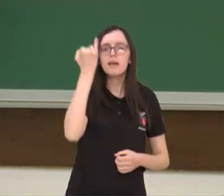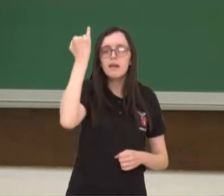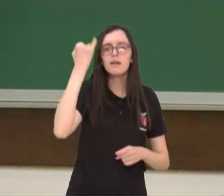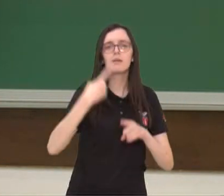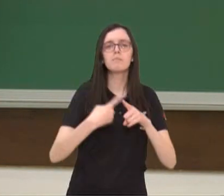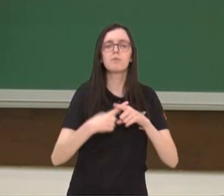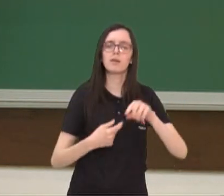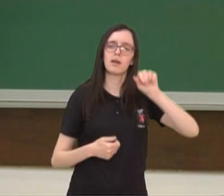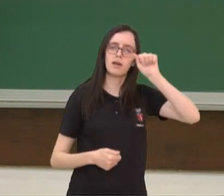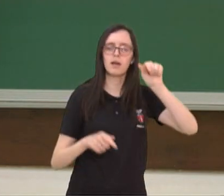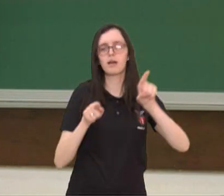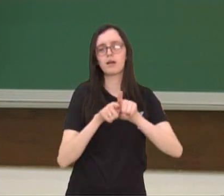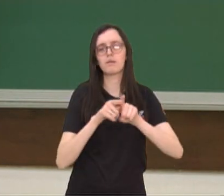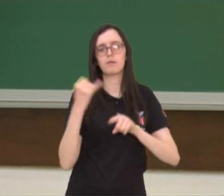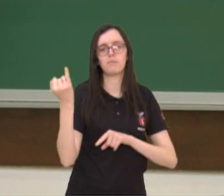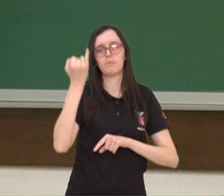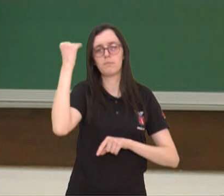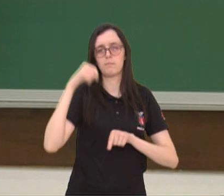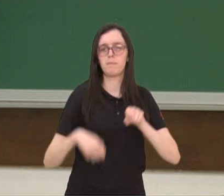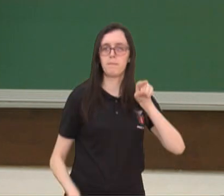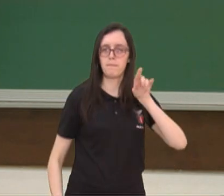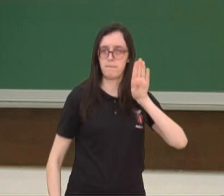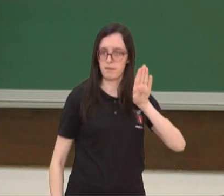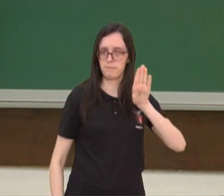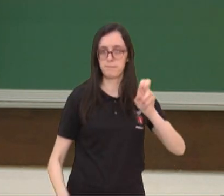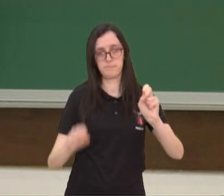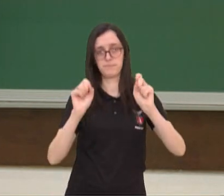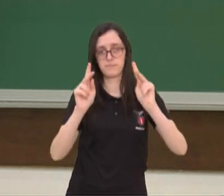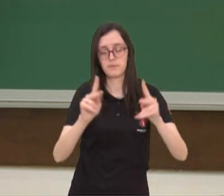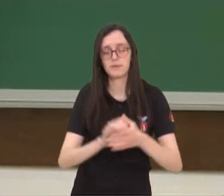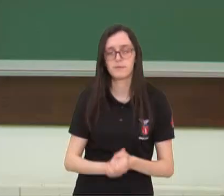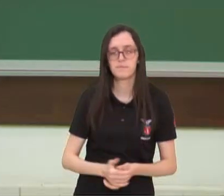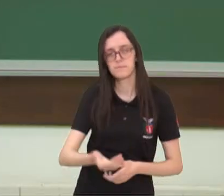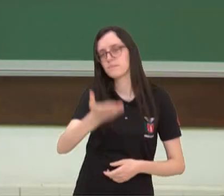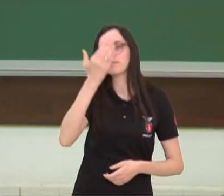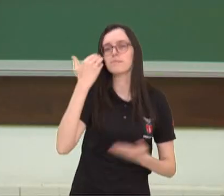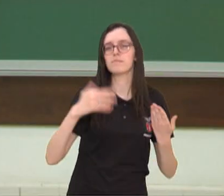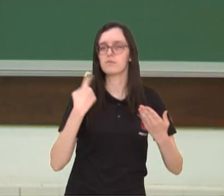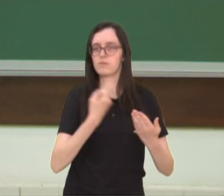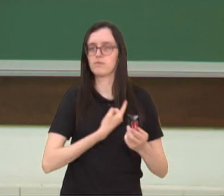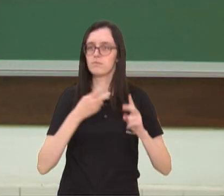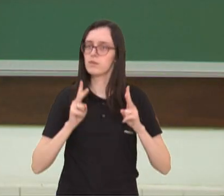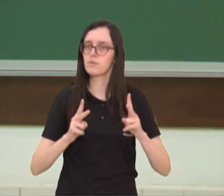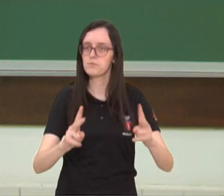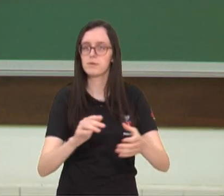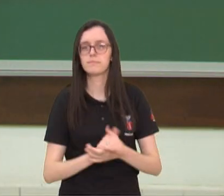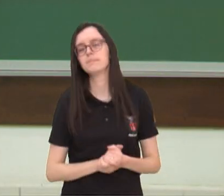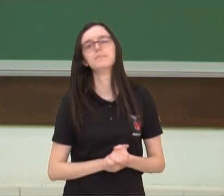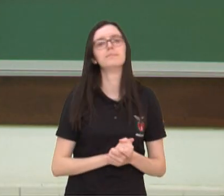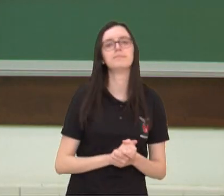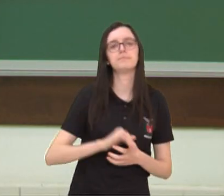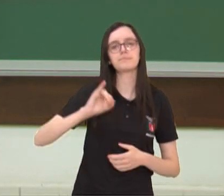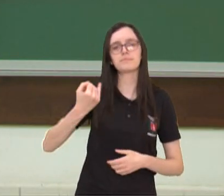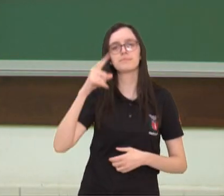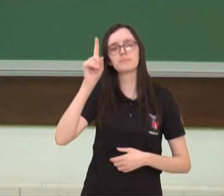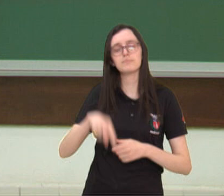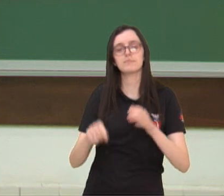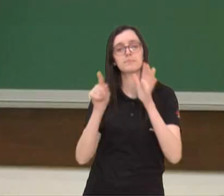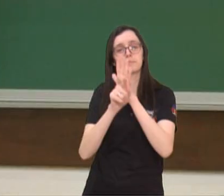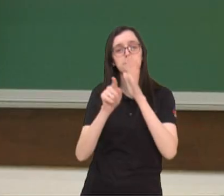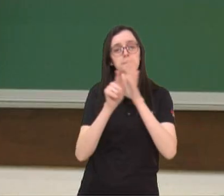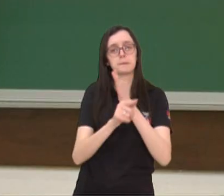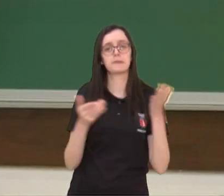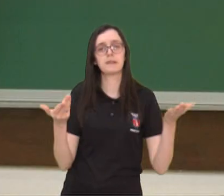A e a importância da B. Ok? Vamos lá? Vamos em frente? Vamos a mais um